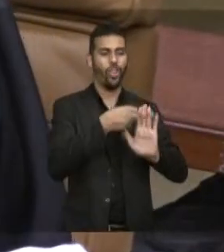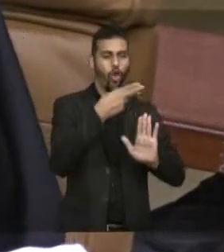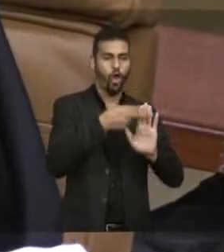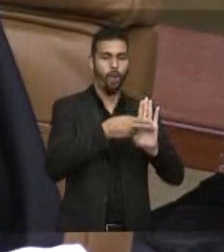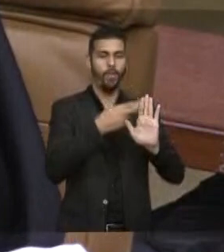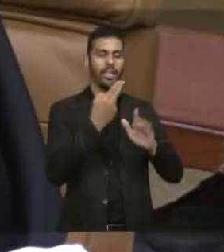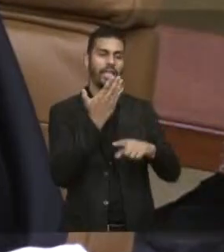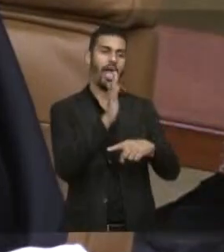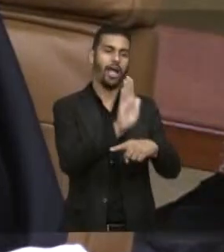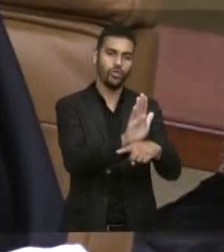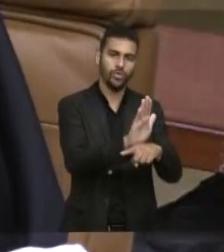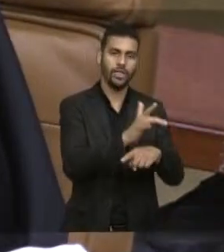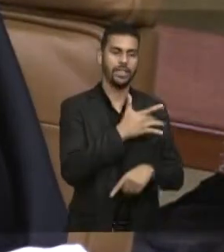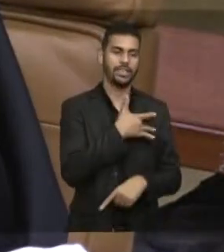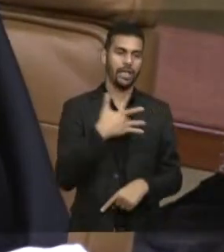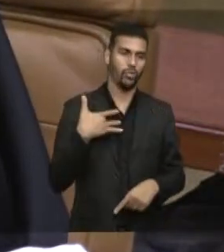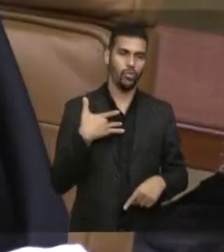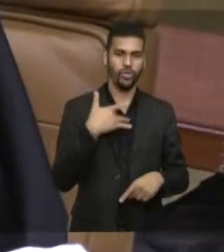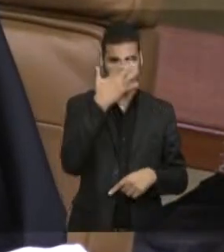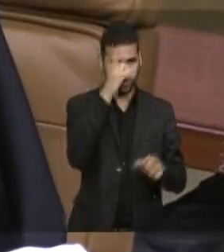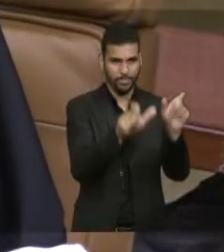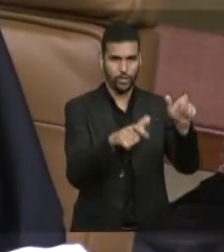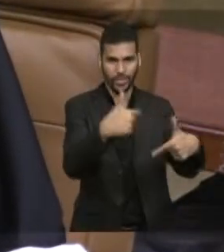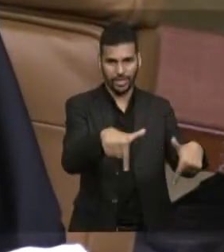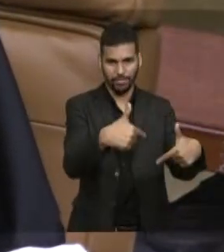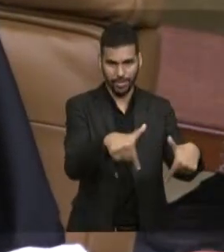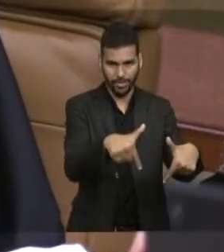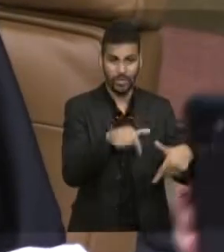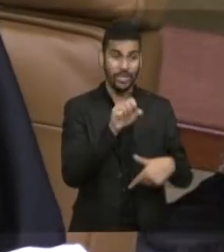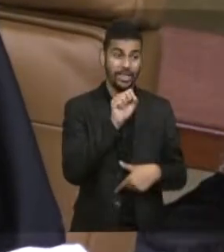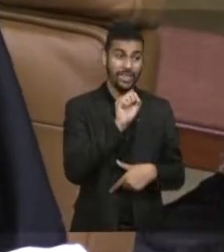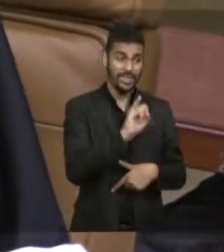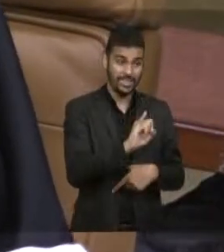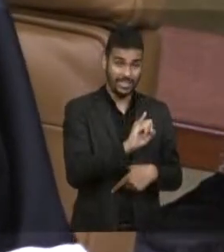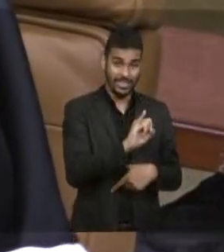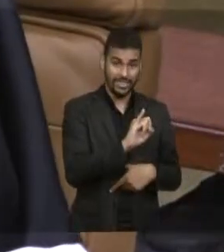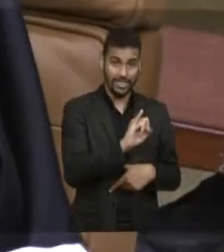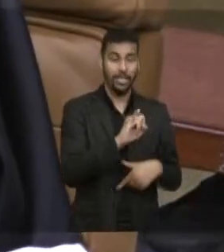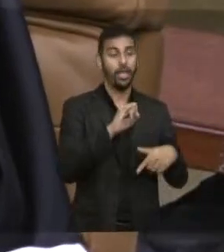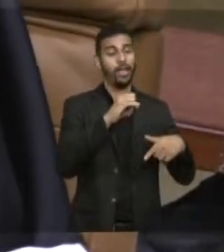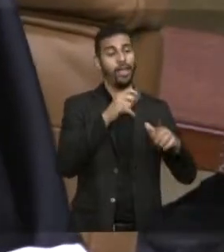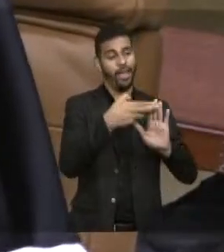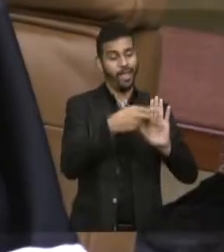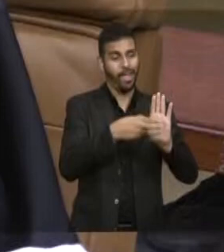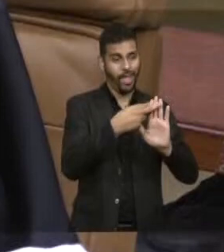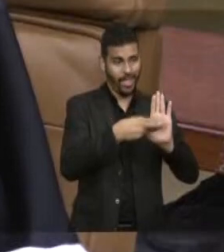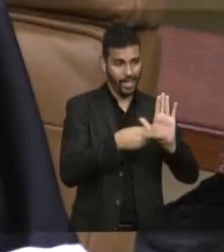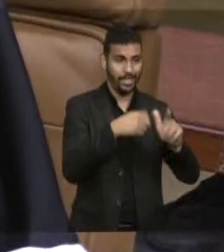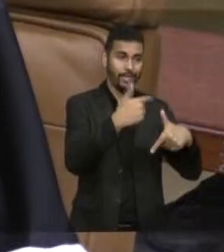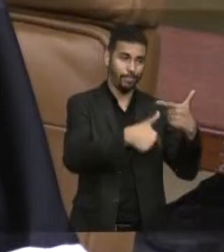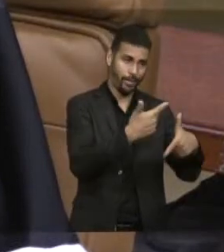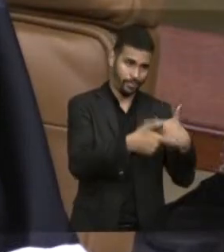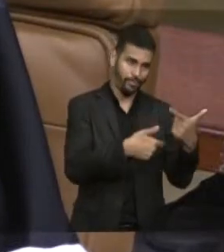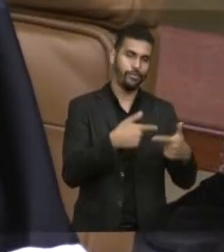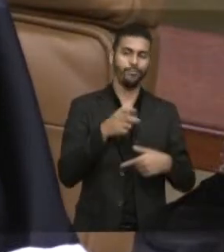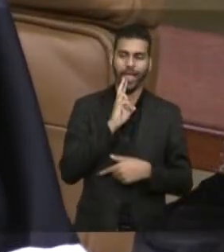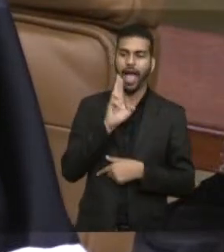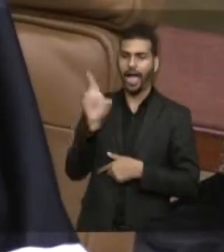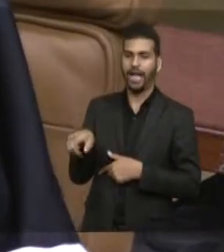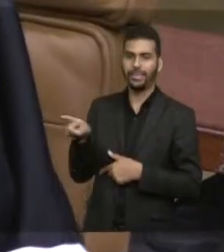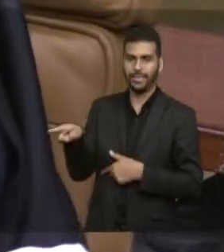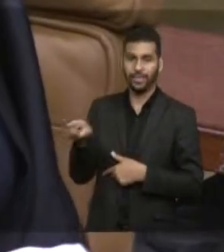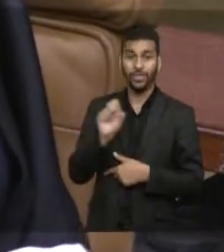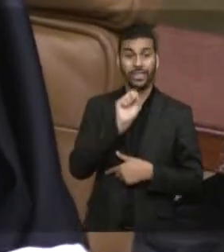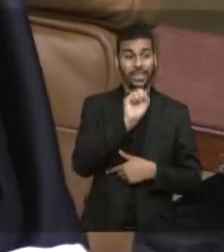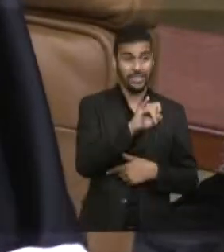Trabalhador se forem normas trabalhistas a revolução de constitucionalidade terá razão se forem normas profetivas da saúde do